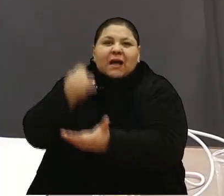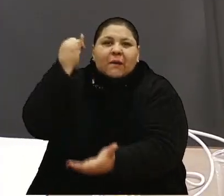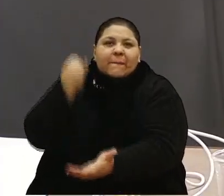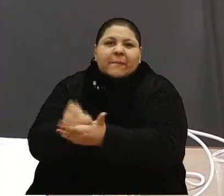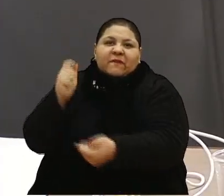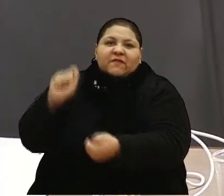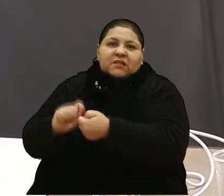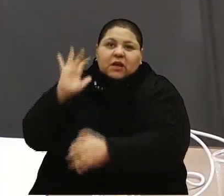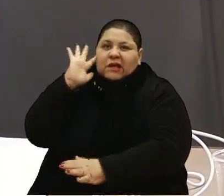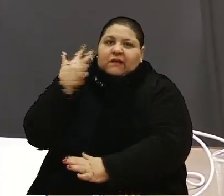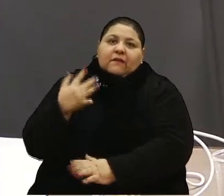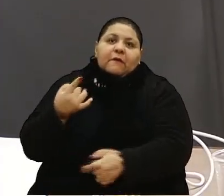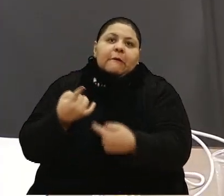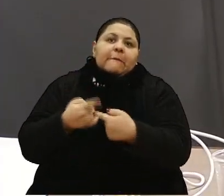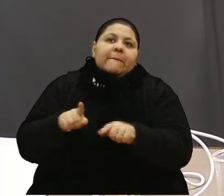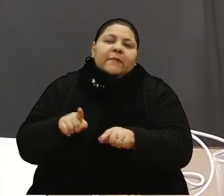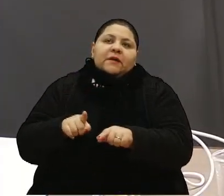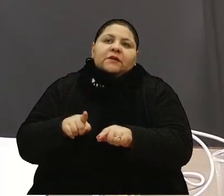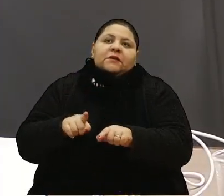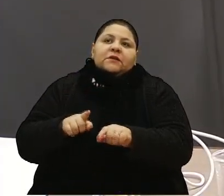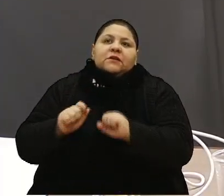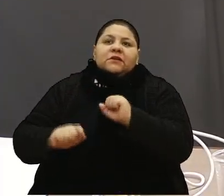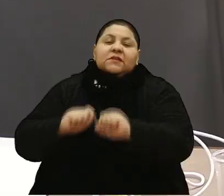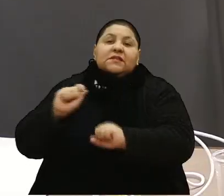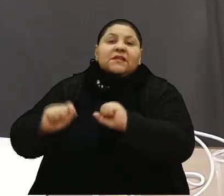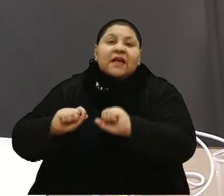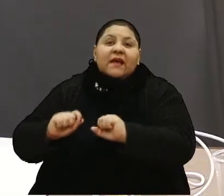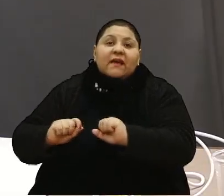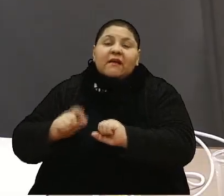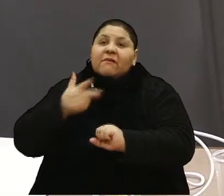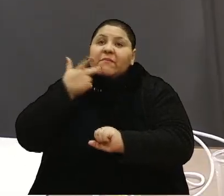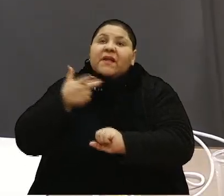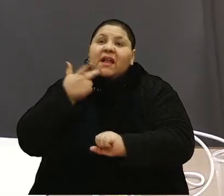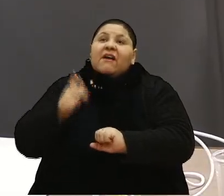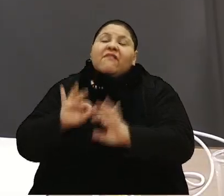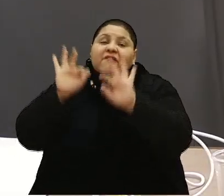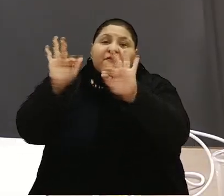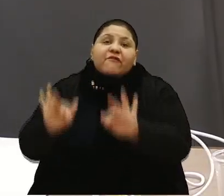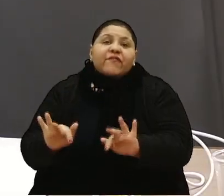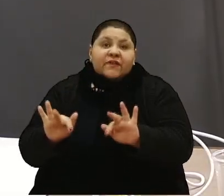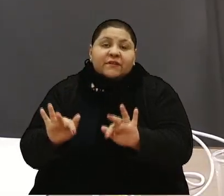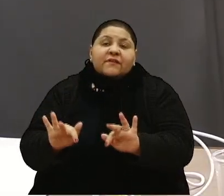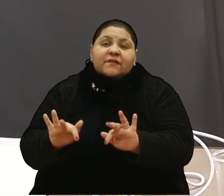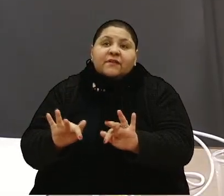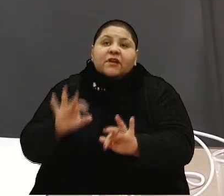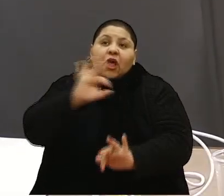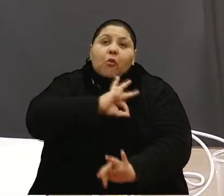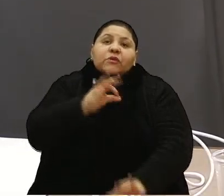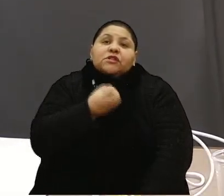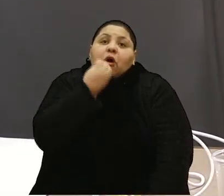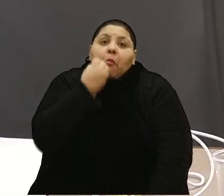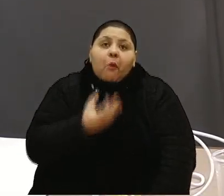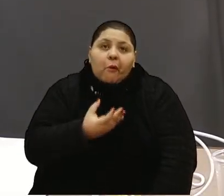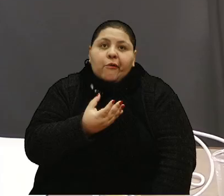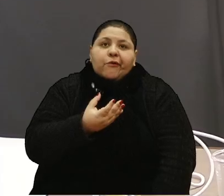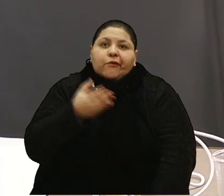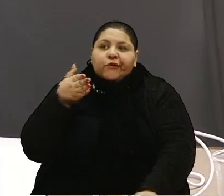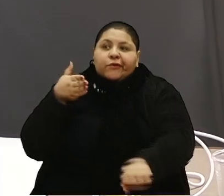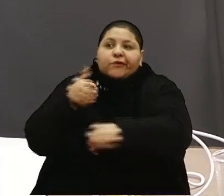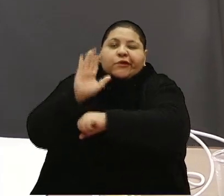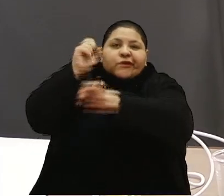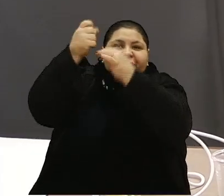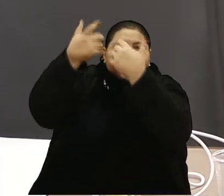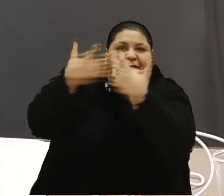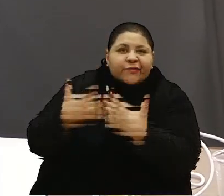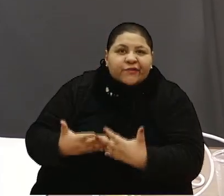negócio andar. Mas quem dá a batida da ocorrência, Fantinel, são os servidores bons. Quem dá a batida da ocorrência é o policial bom. Se ele chegar, explicar,